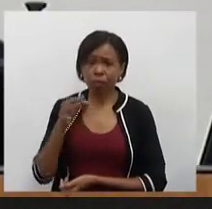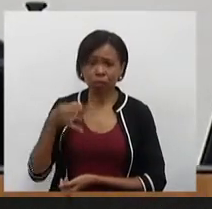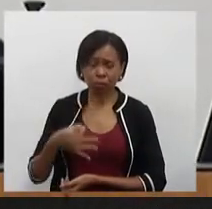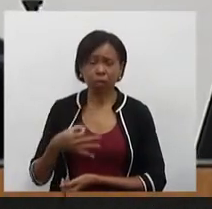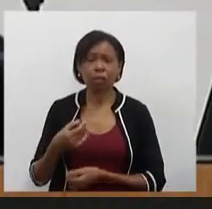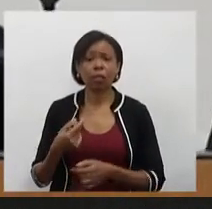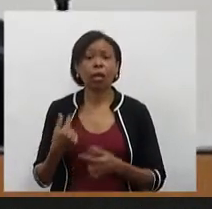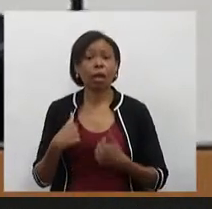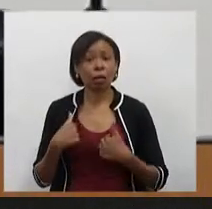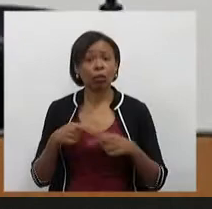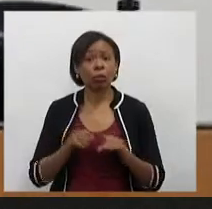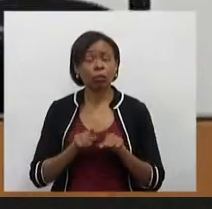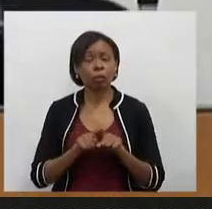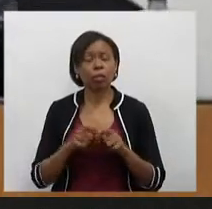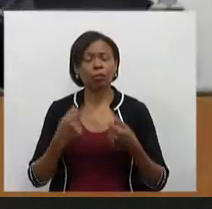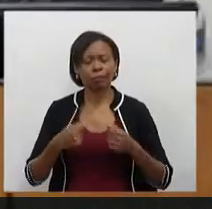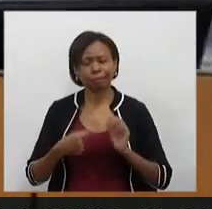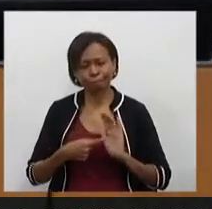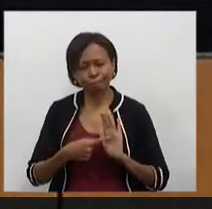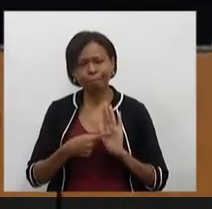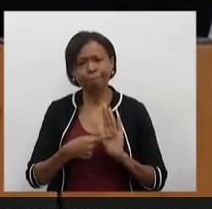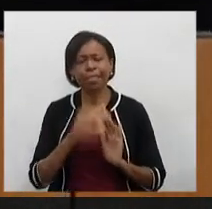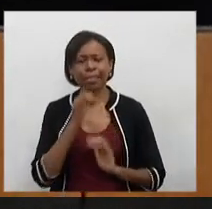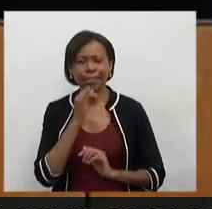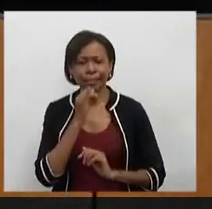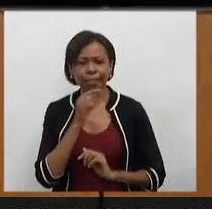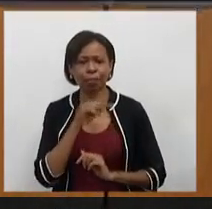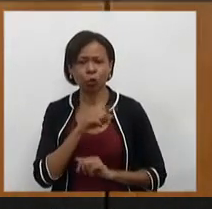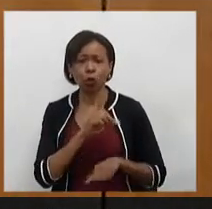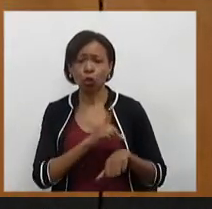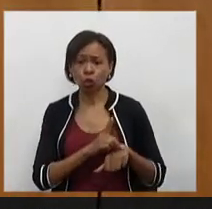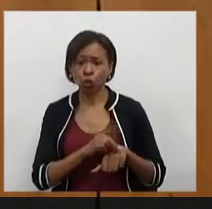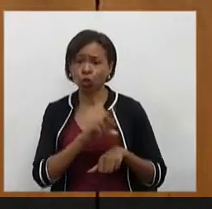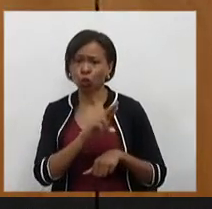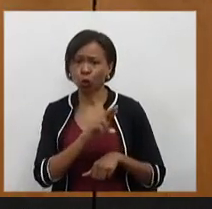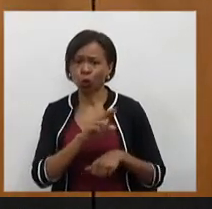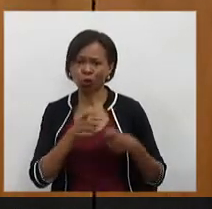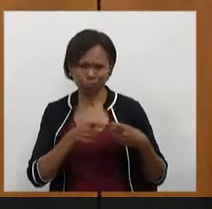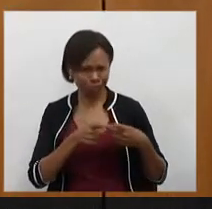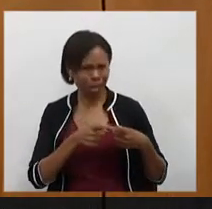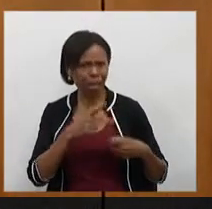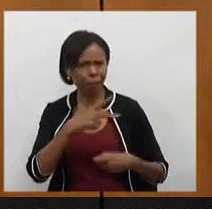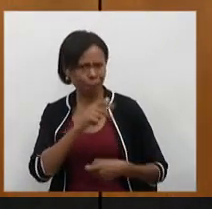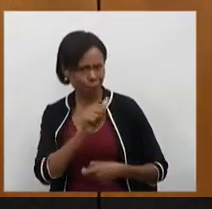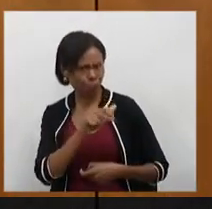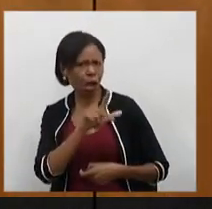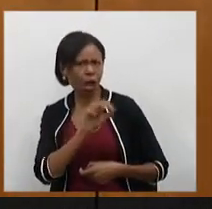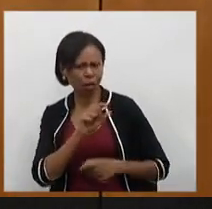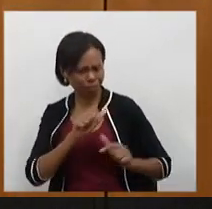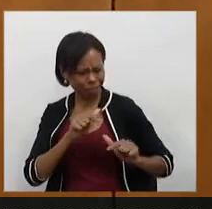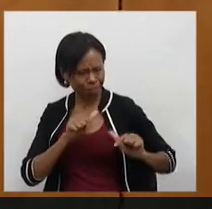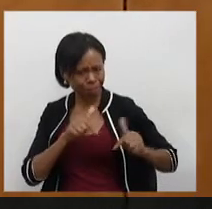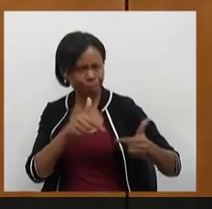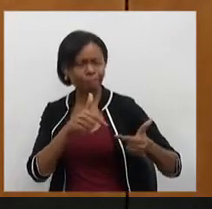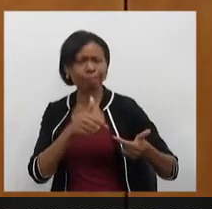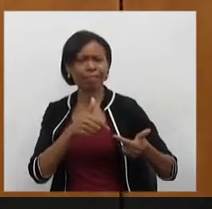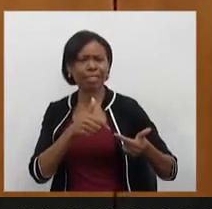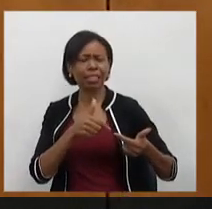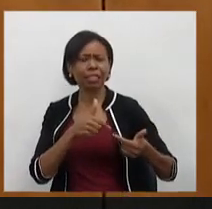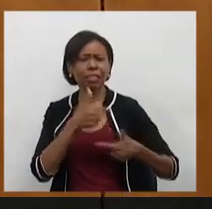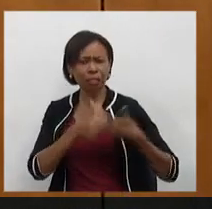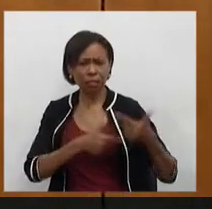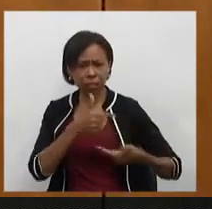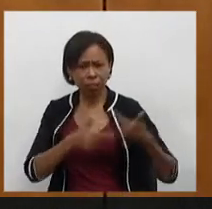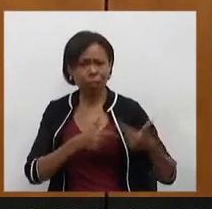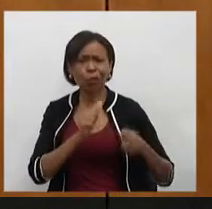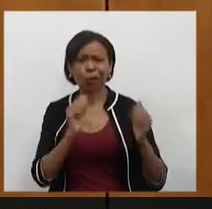me manifestar esse exemplo do nosso colega, doutor Paulo, médico atuante, trabalhou na linha de frente e demonstra muito